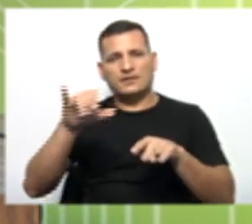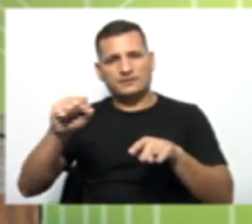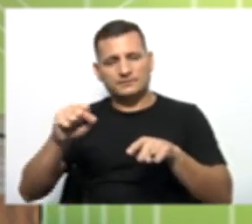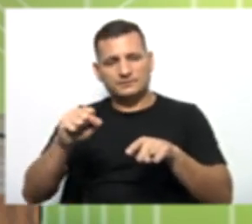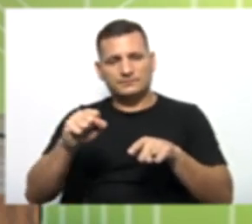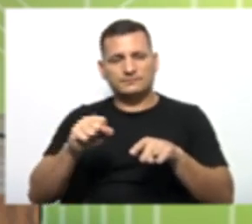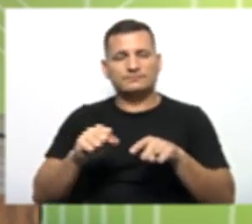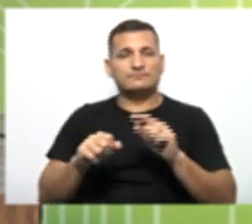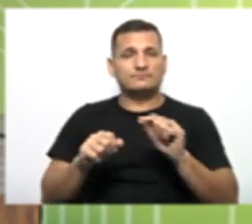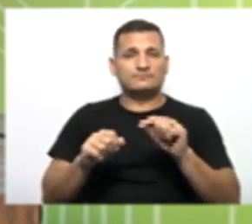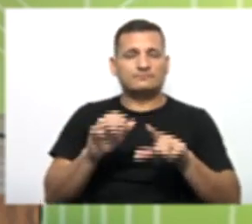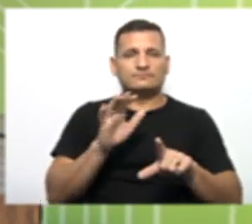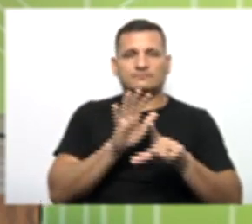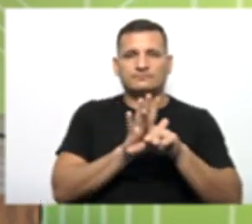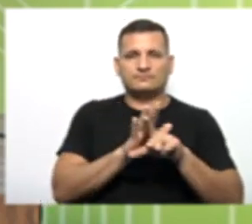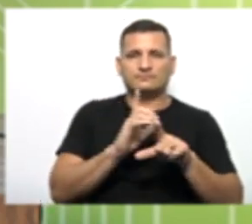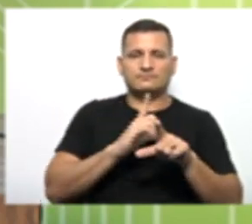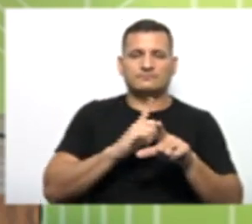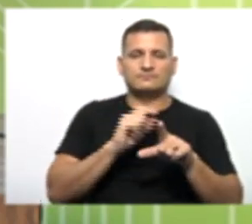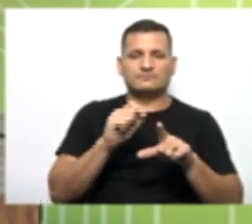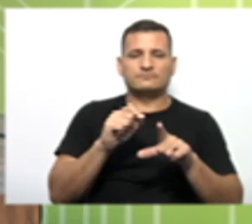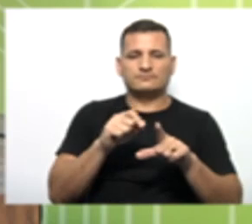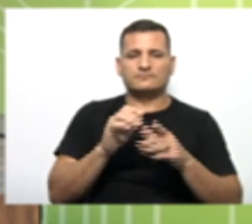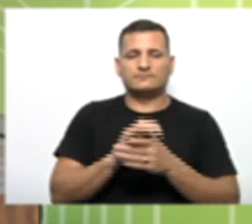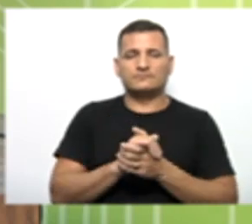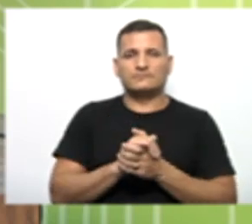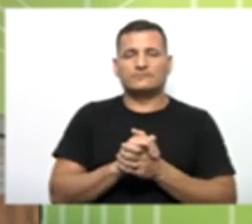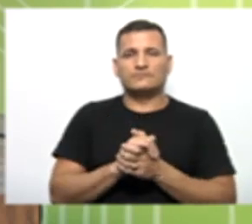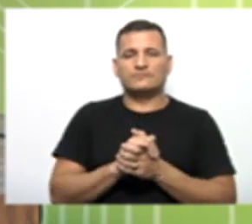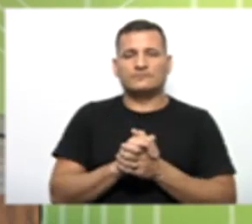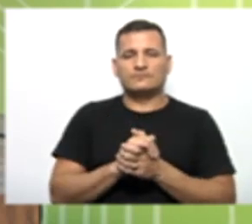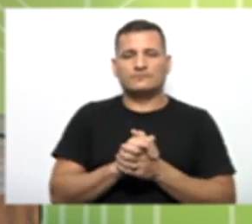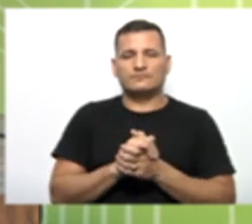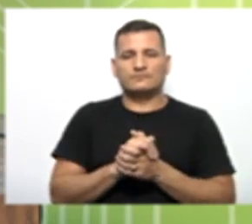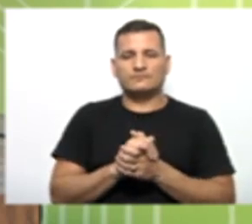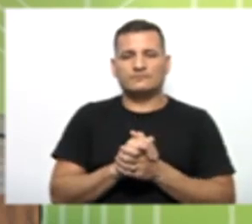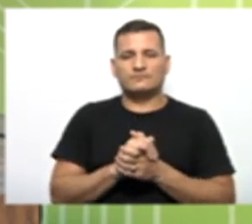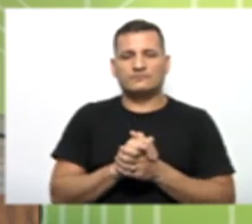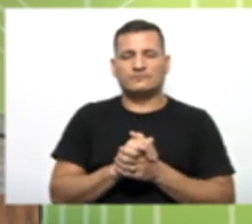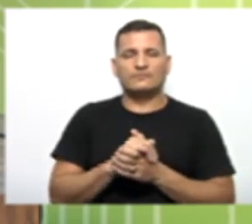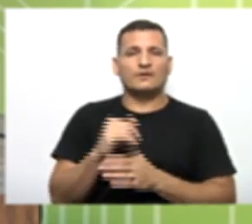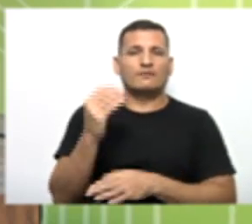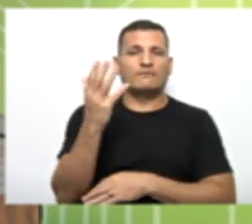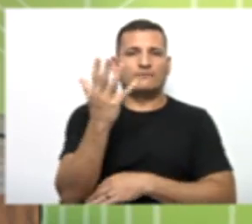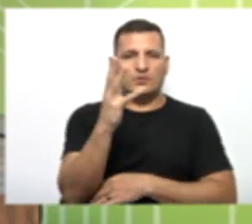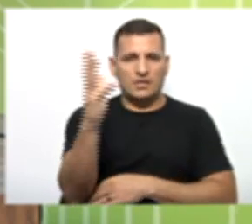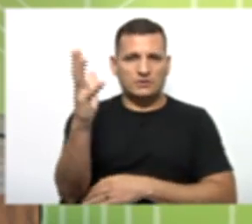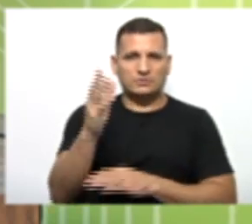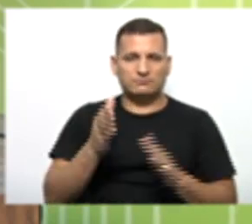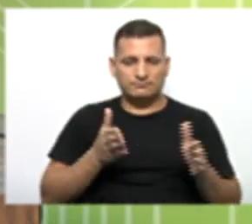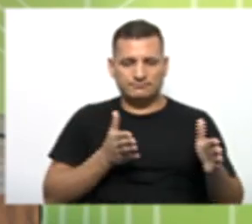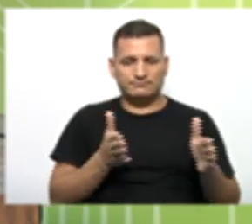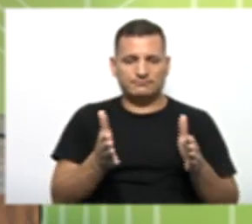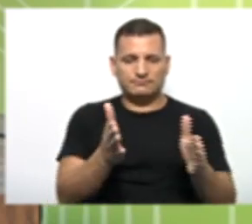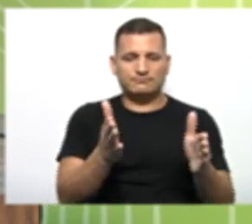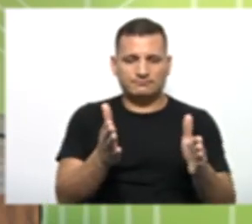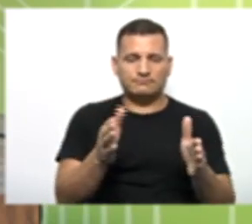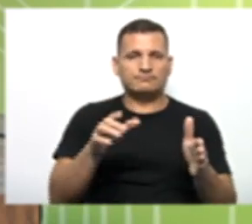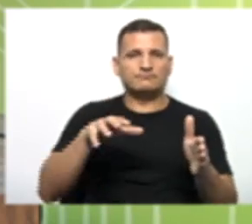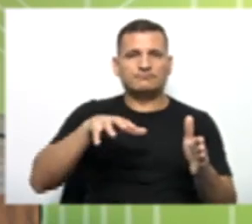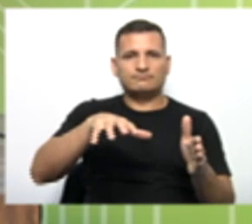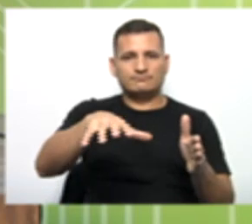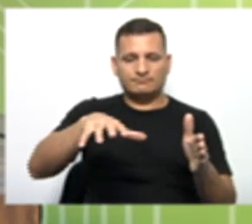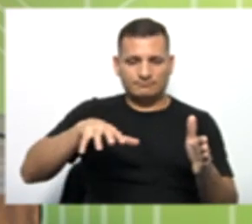obriga os produtores rurais a manter uma faixa de floresta nas margens dos riachos, dos corpos d'água,